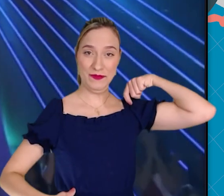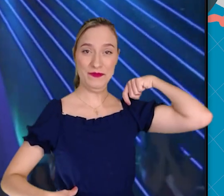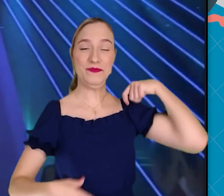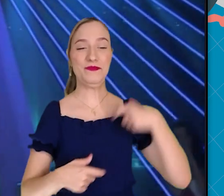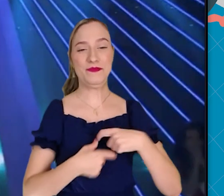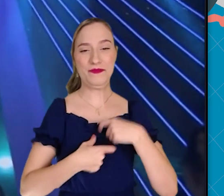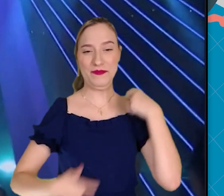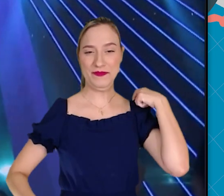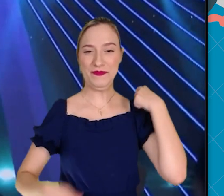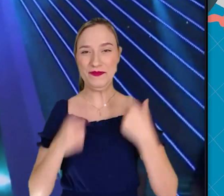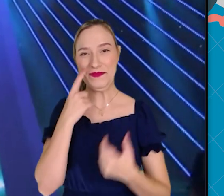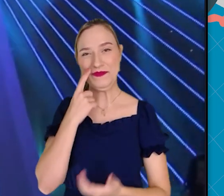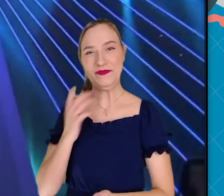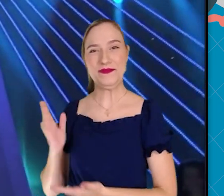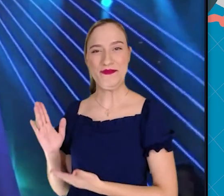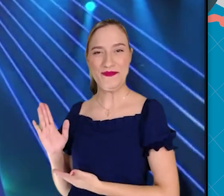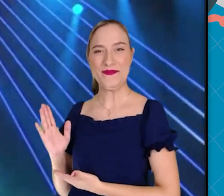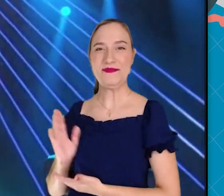2011.